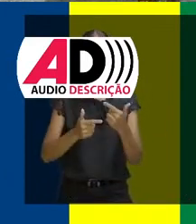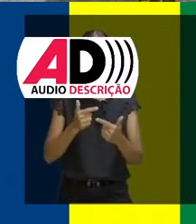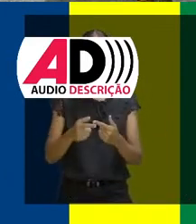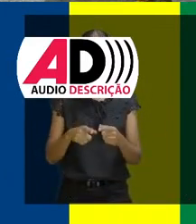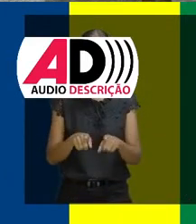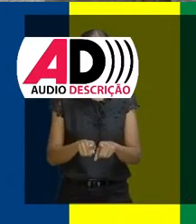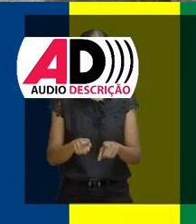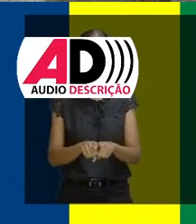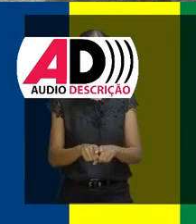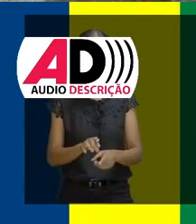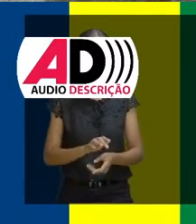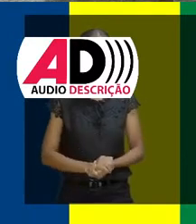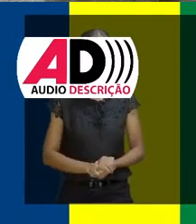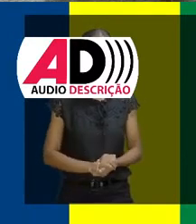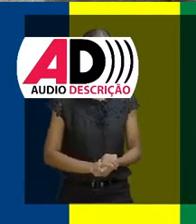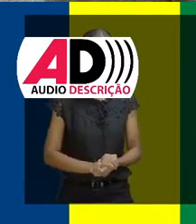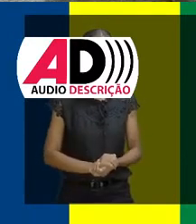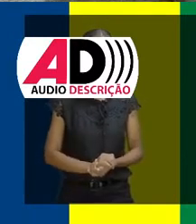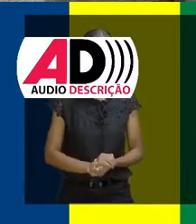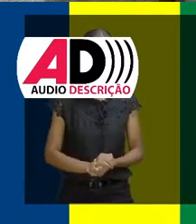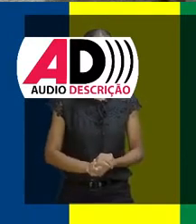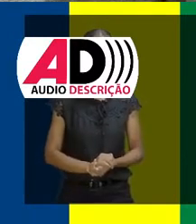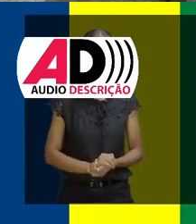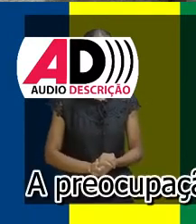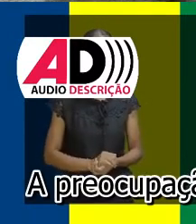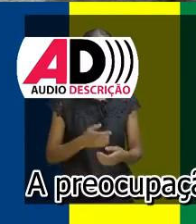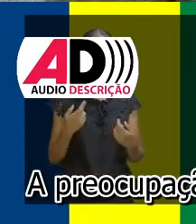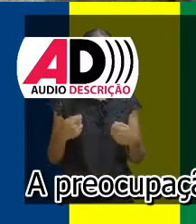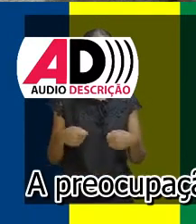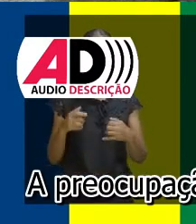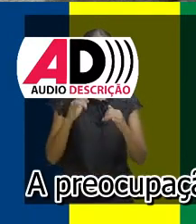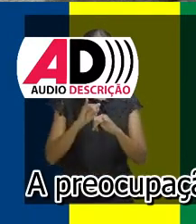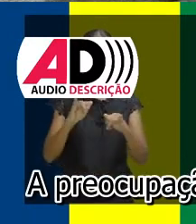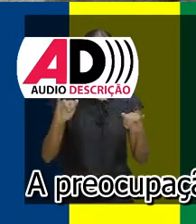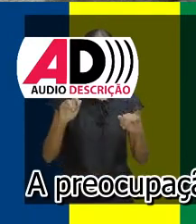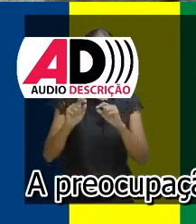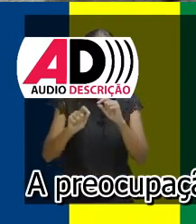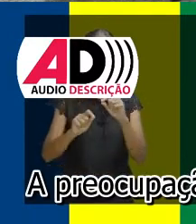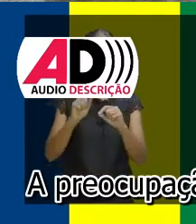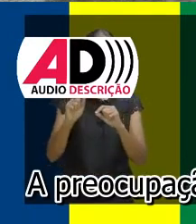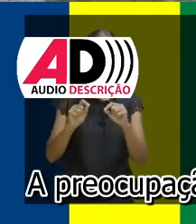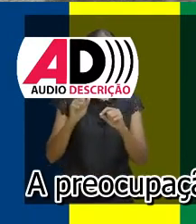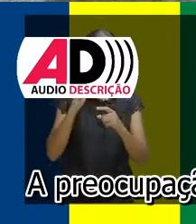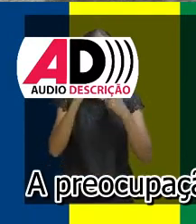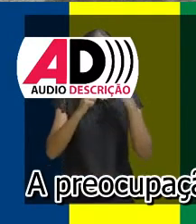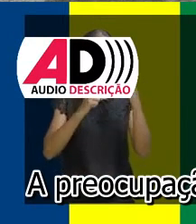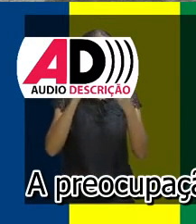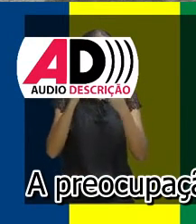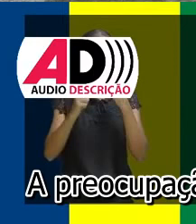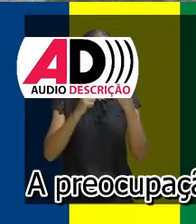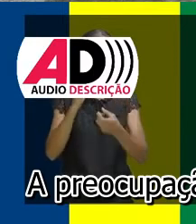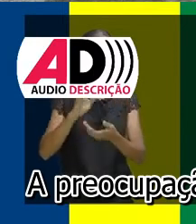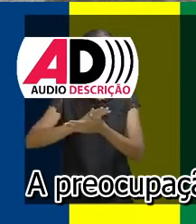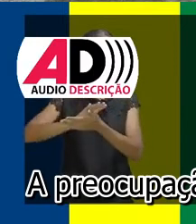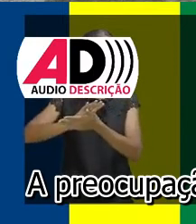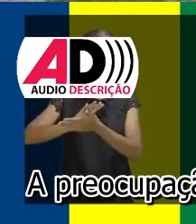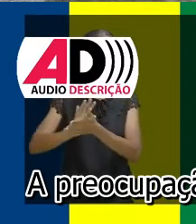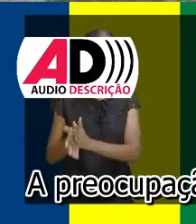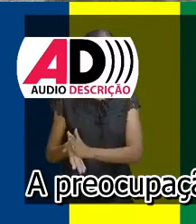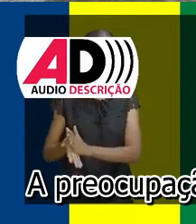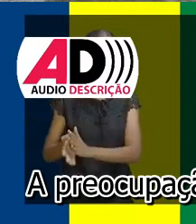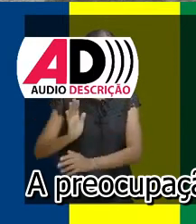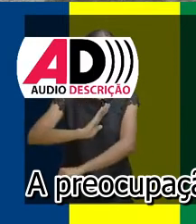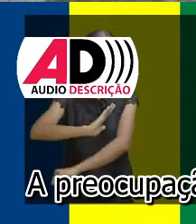E é necessário dizer que a preocupação com o racismo se tornou uma problemática não só